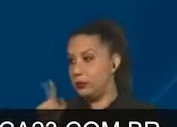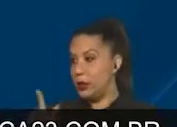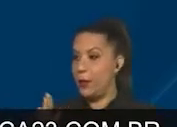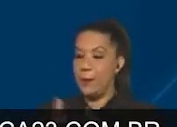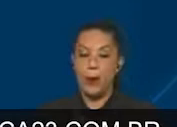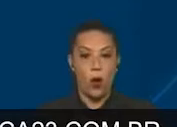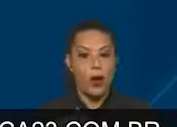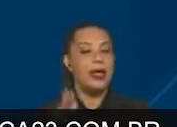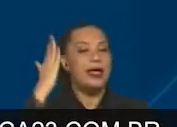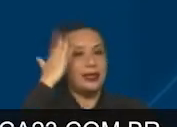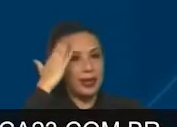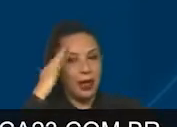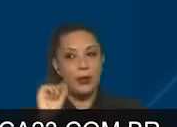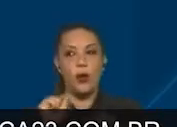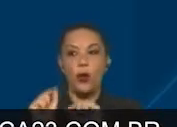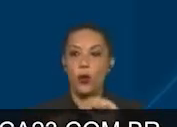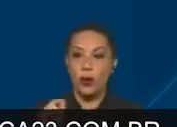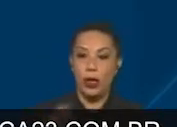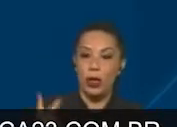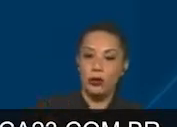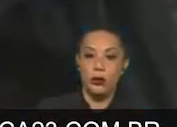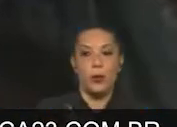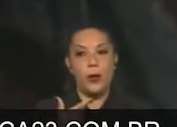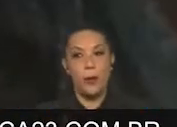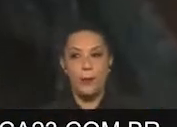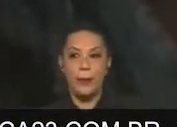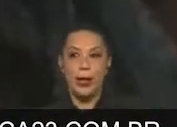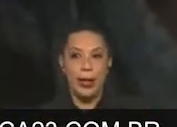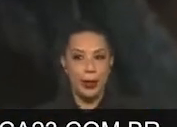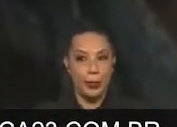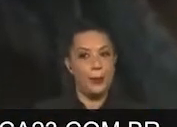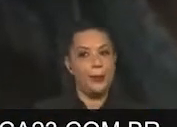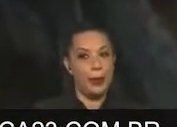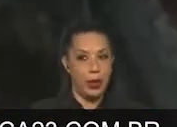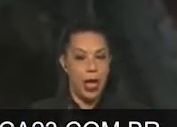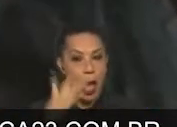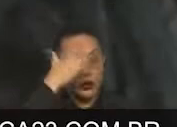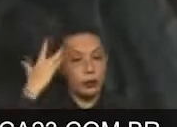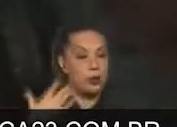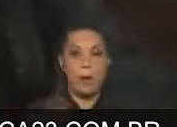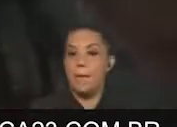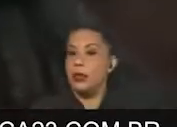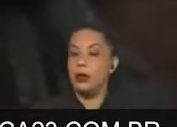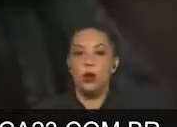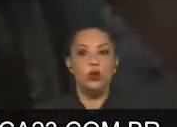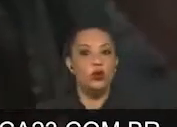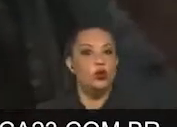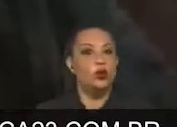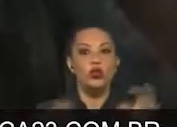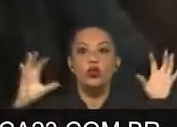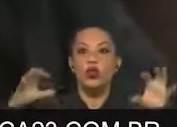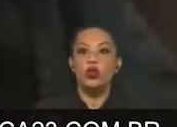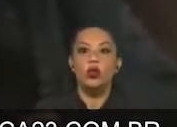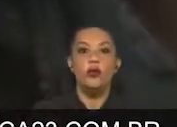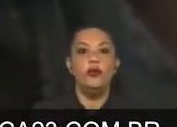e sabe bem o que é passar por este problema. Já encheu várias vezes e as pessoas perderam tudo. Choveu,